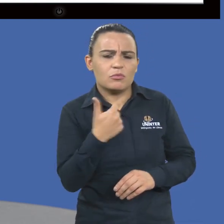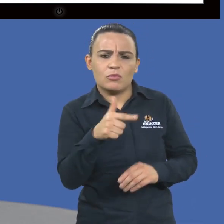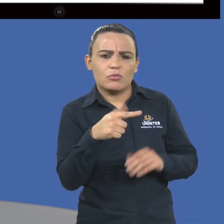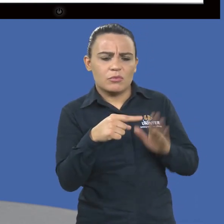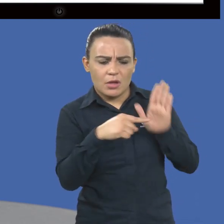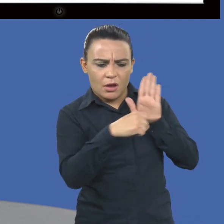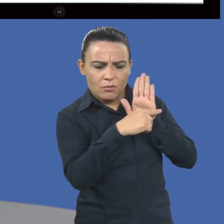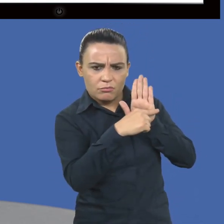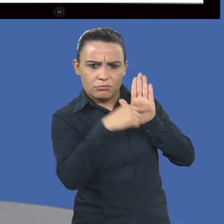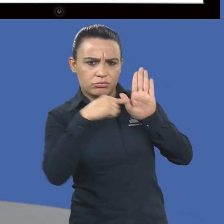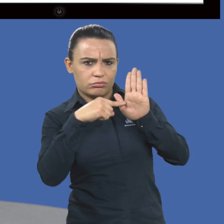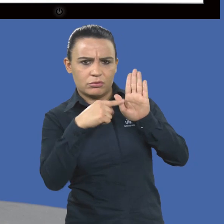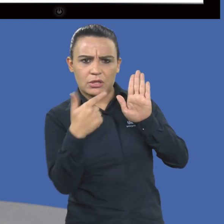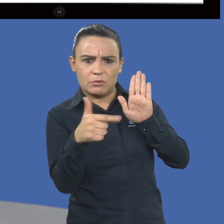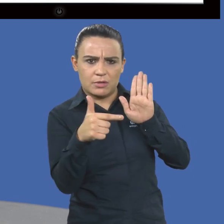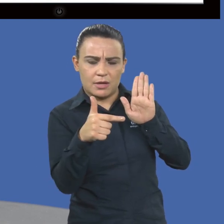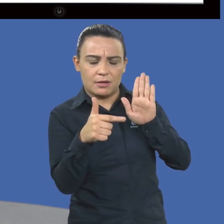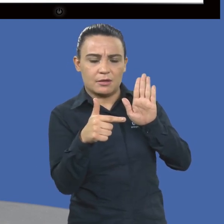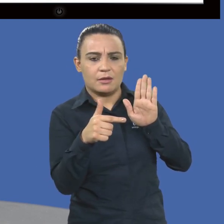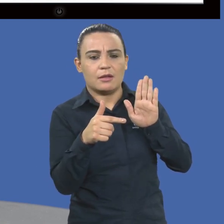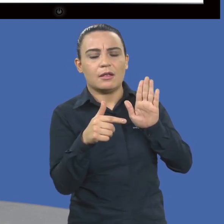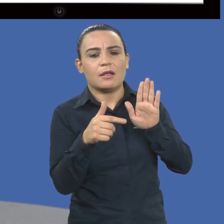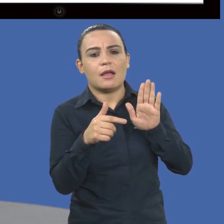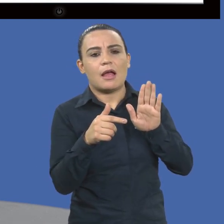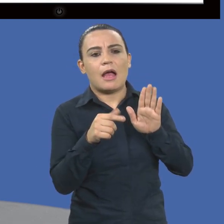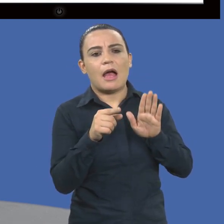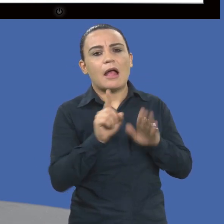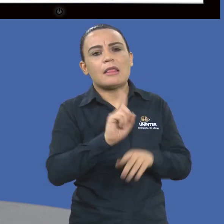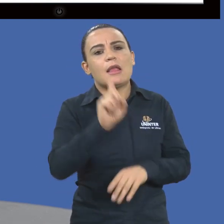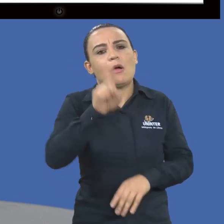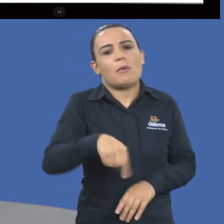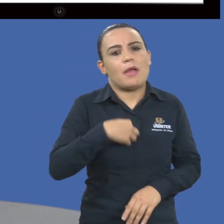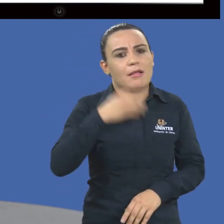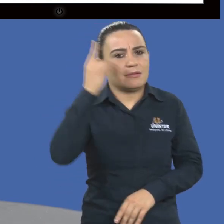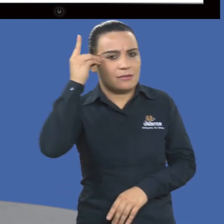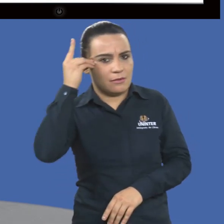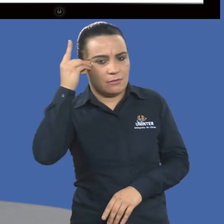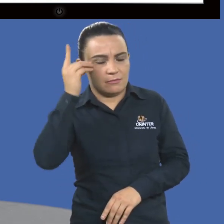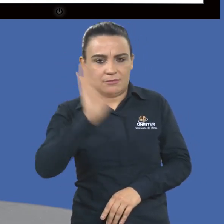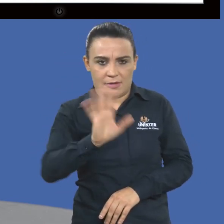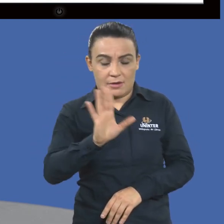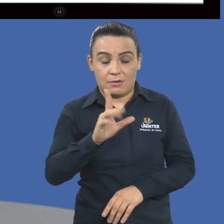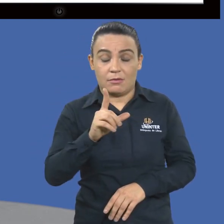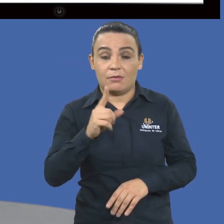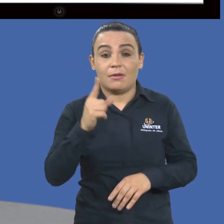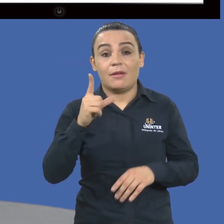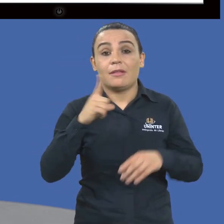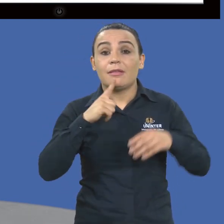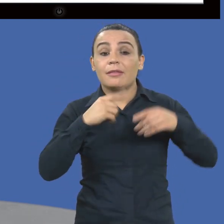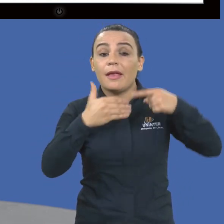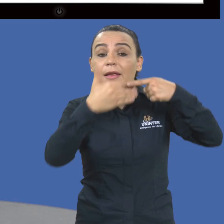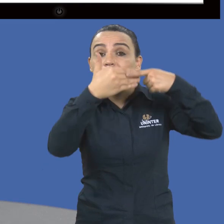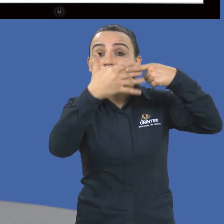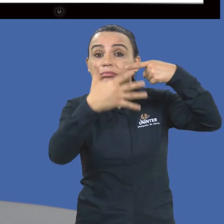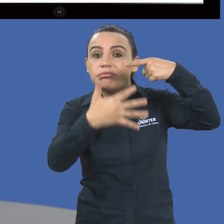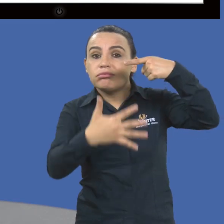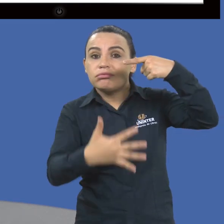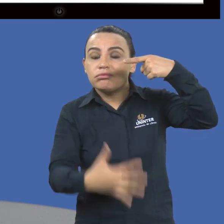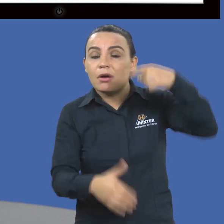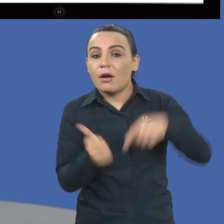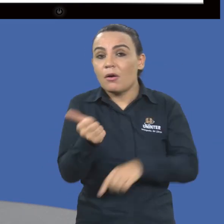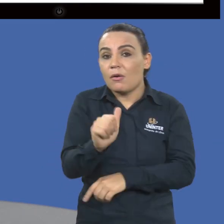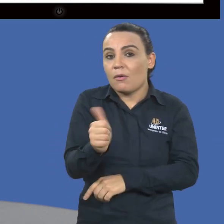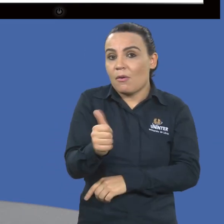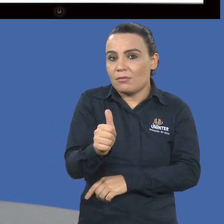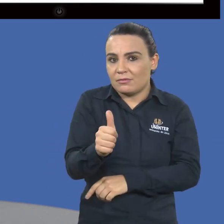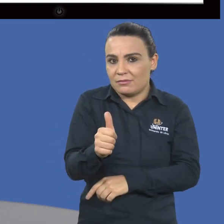não tem a prega única palmar. Então, não é por causa disso que não vai